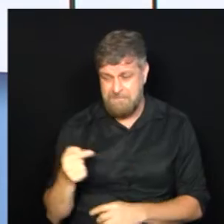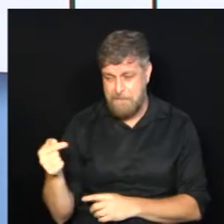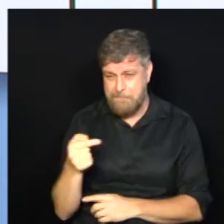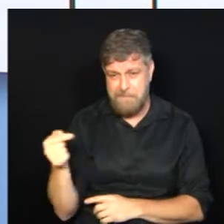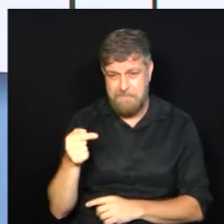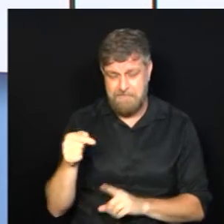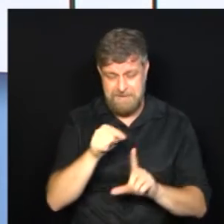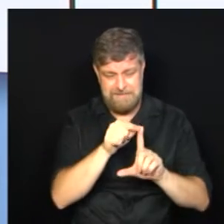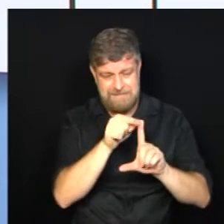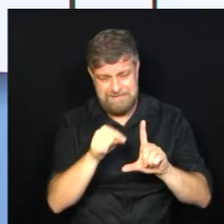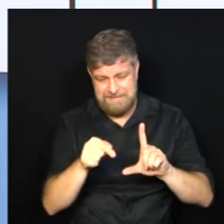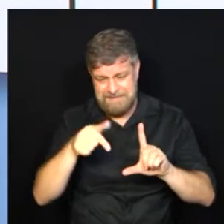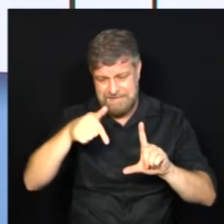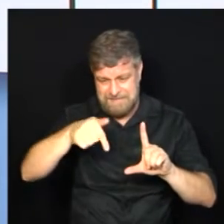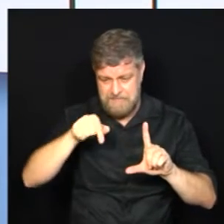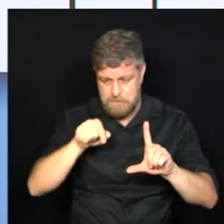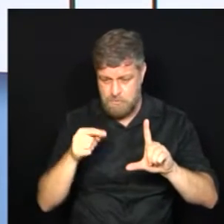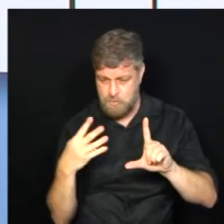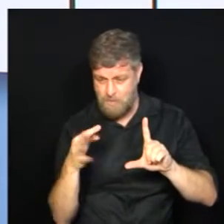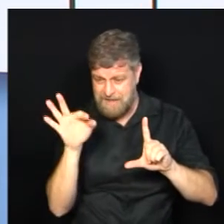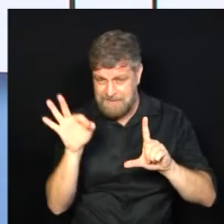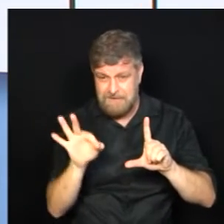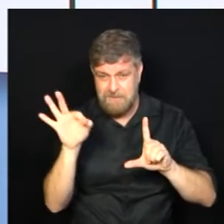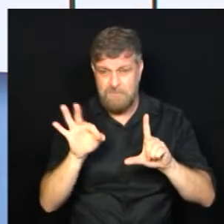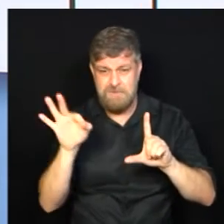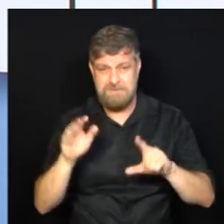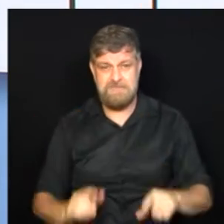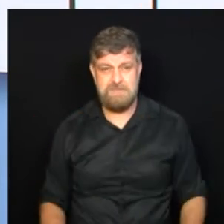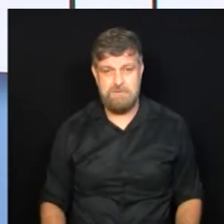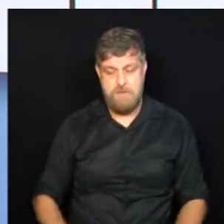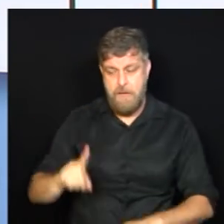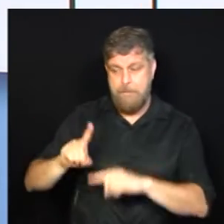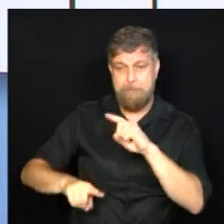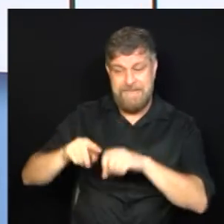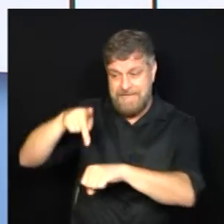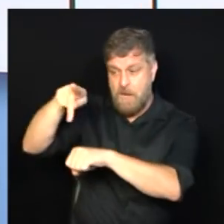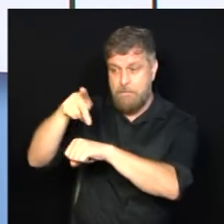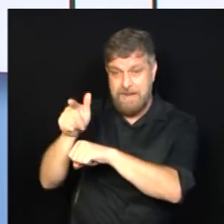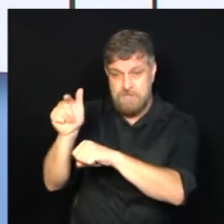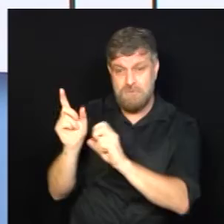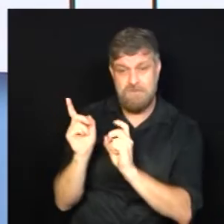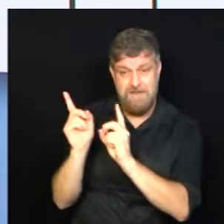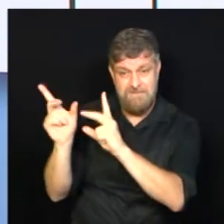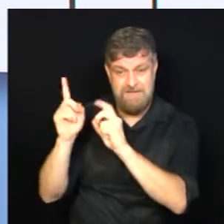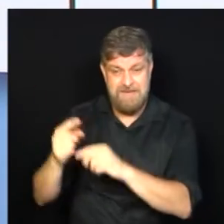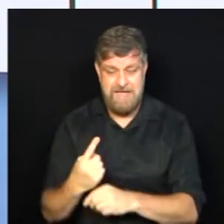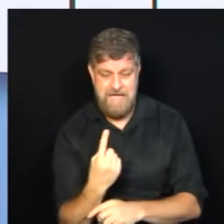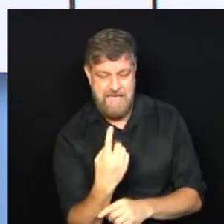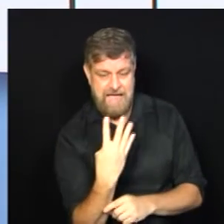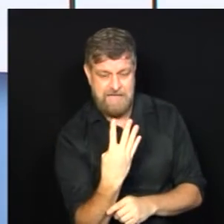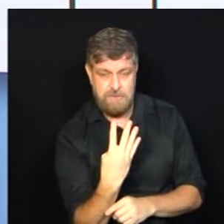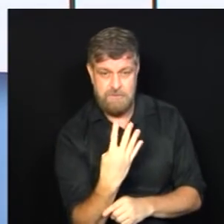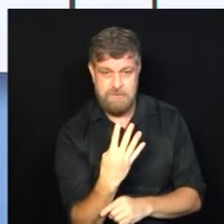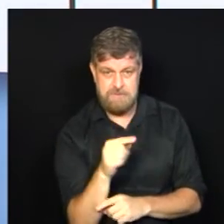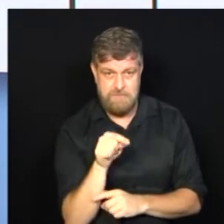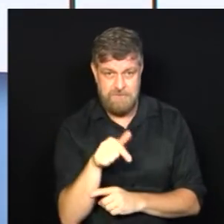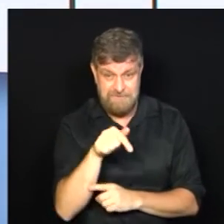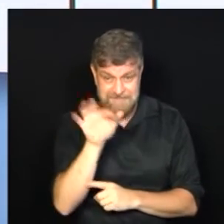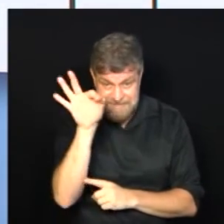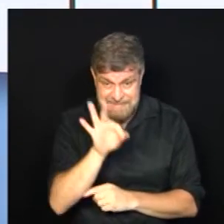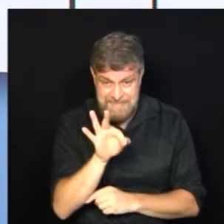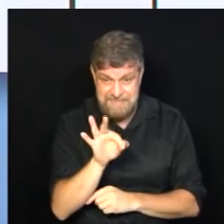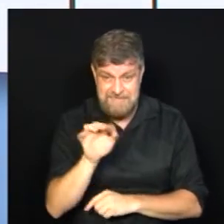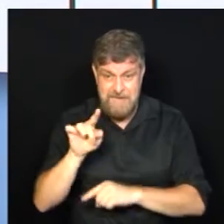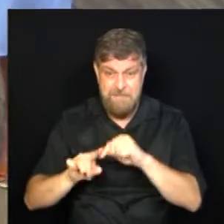de 7,4% nas exportações e 14,7% nas